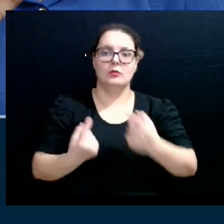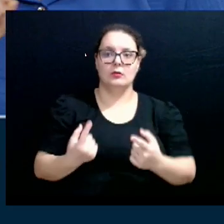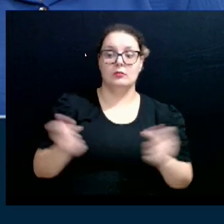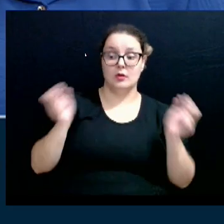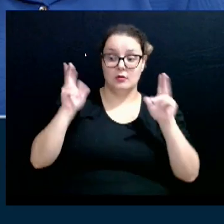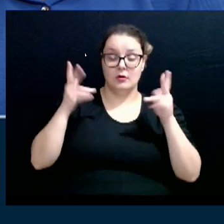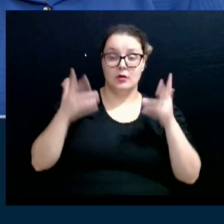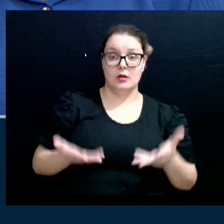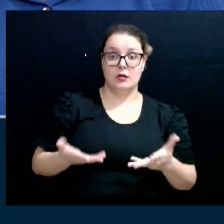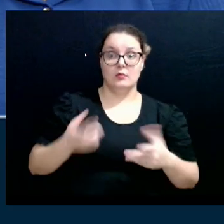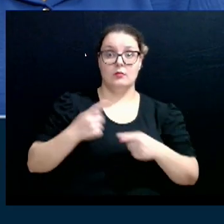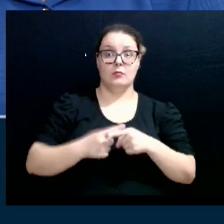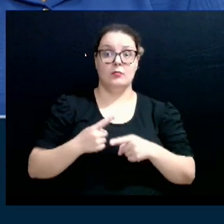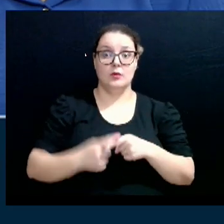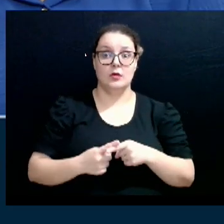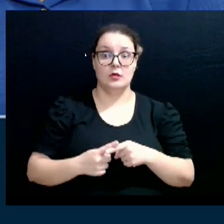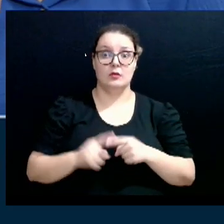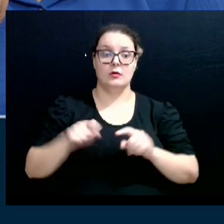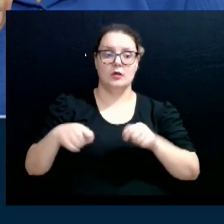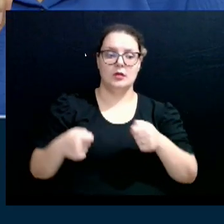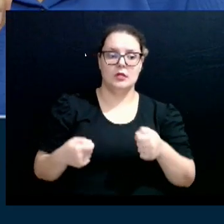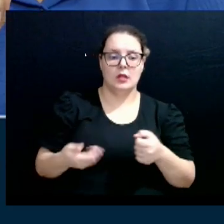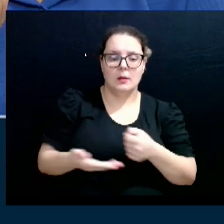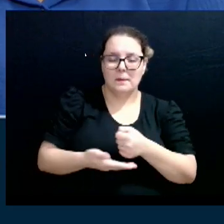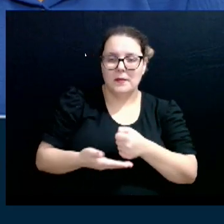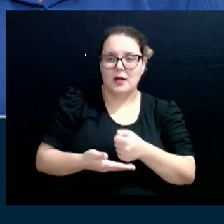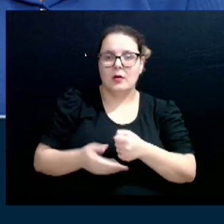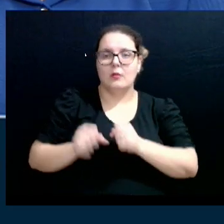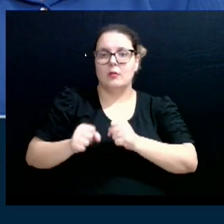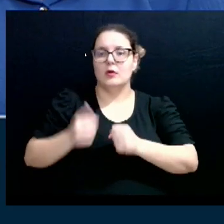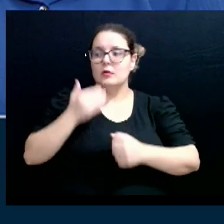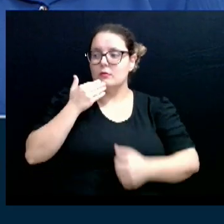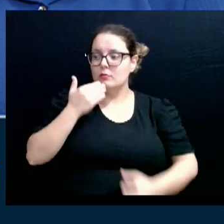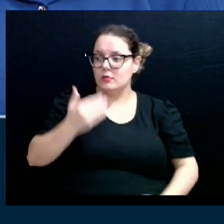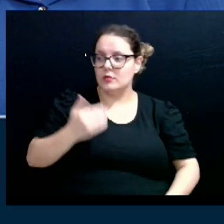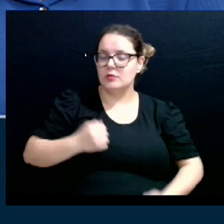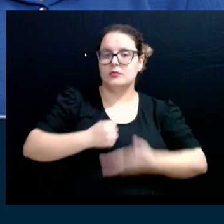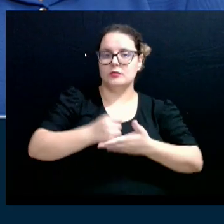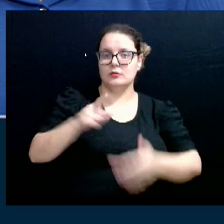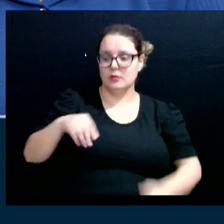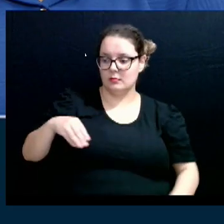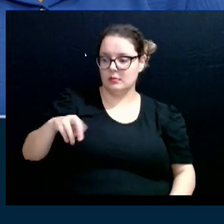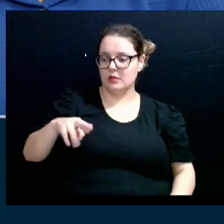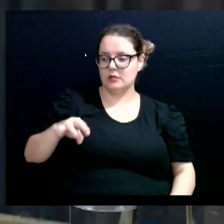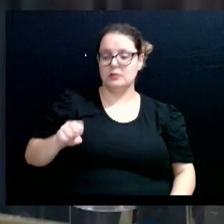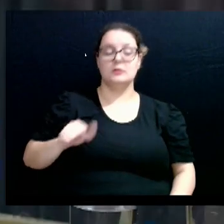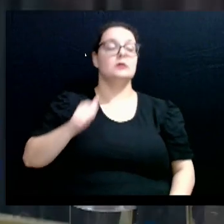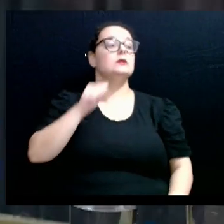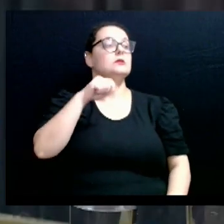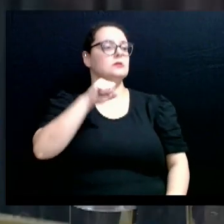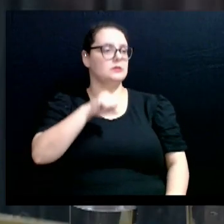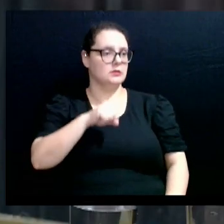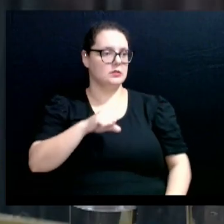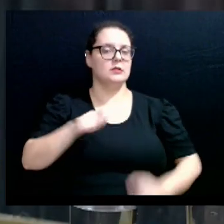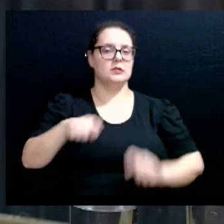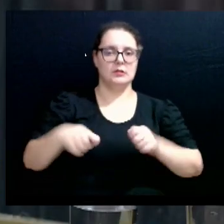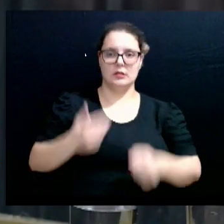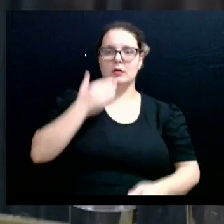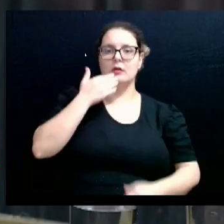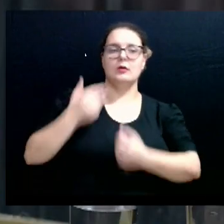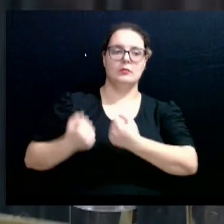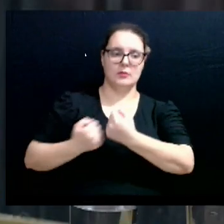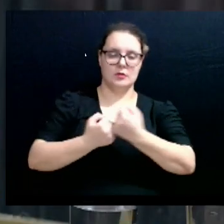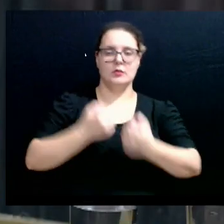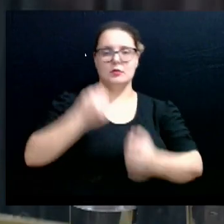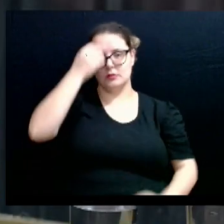esse sinal mínimo pode ser um pedido de socorro, né, Marisa? Sim, esse sinal mínimo é um pedido de socorro e a mãe se